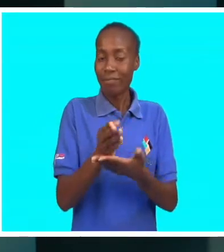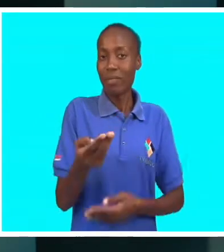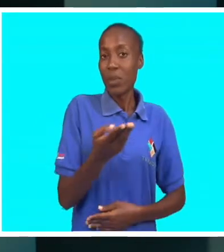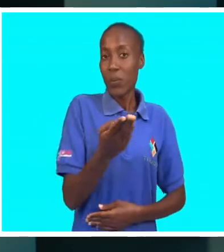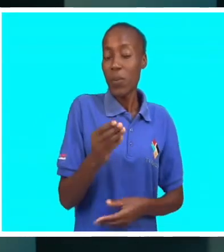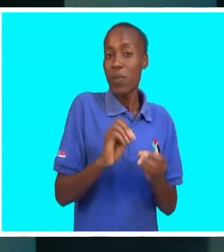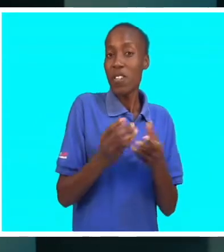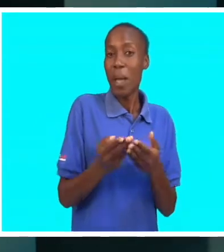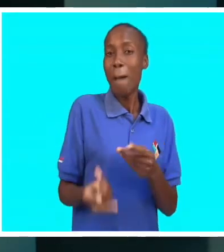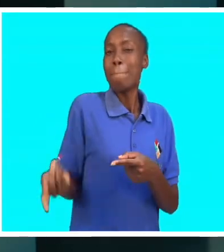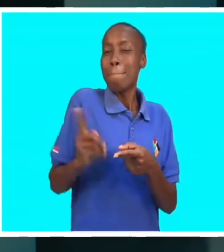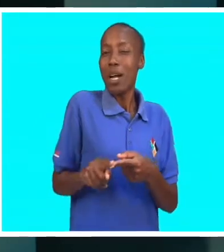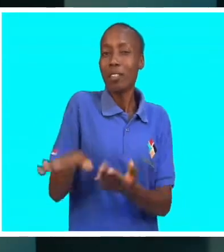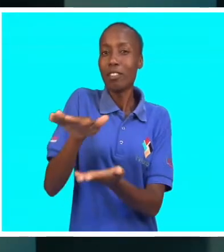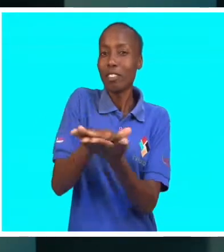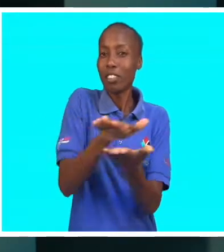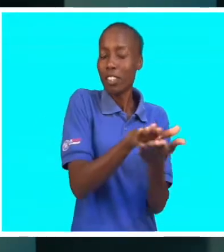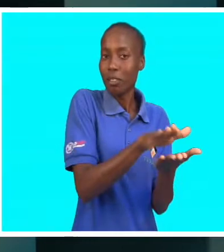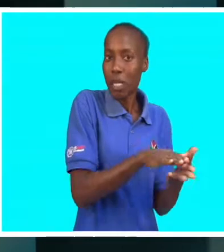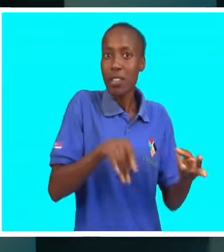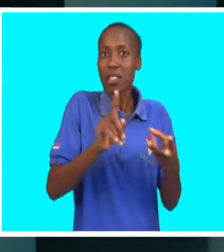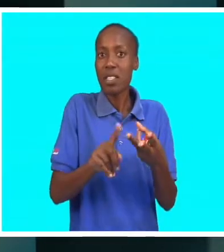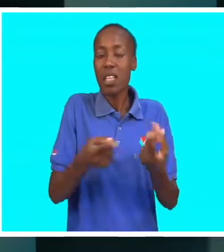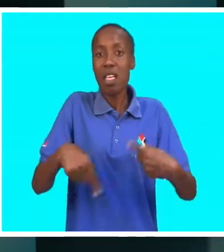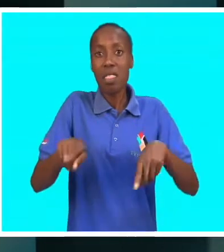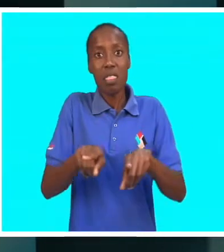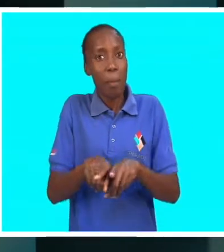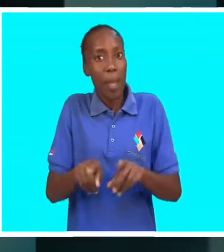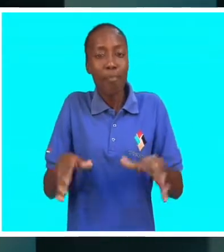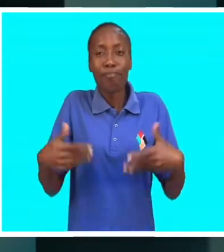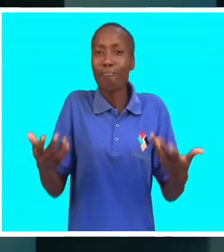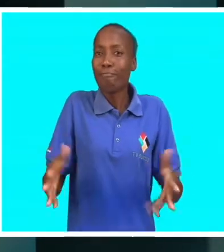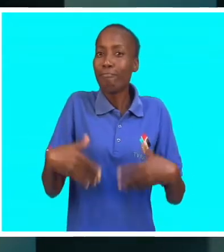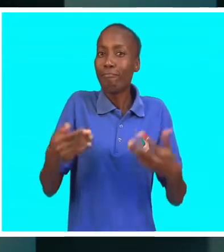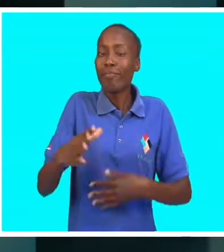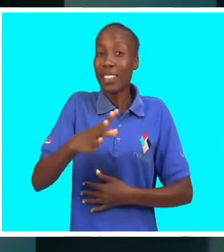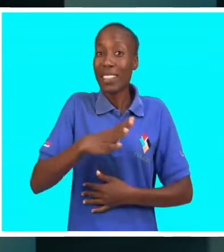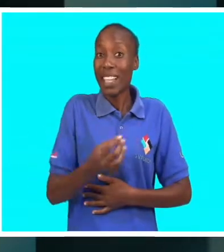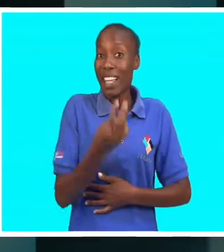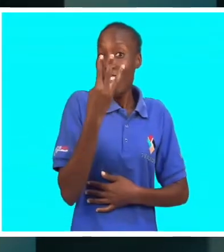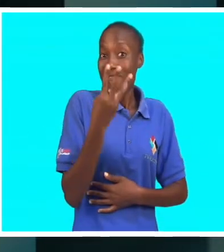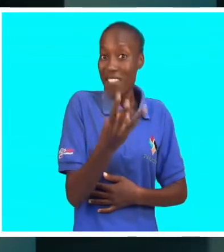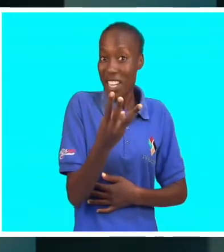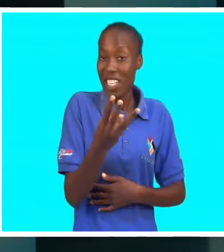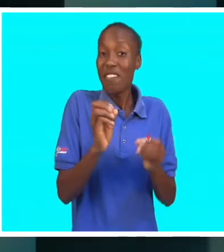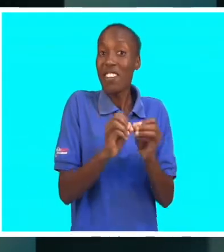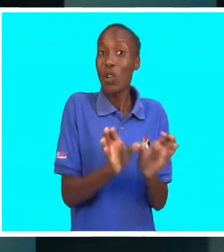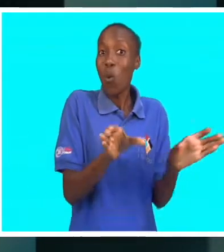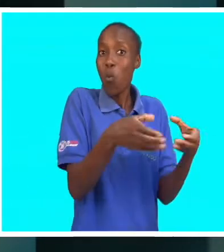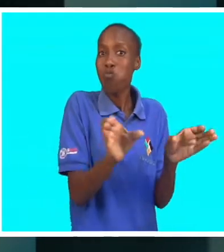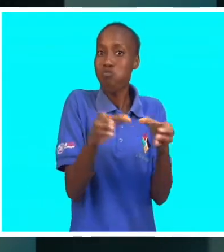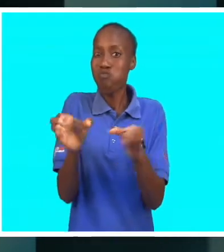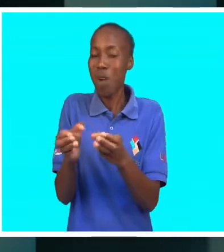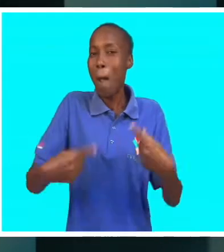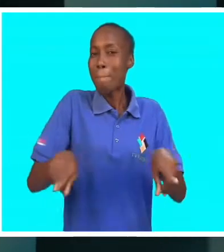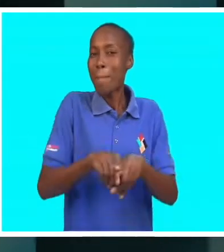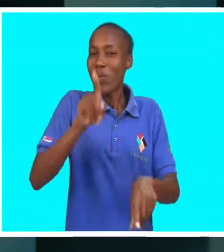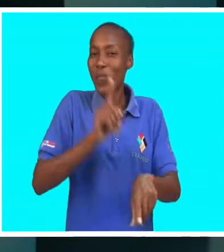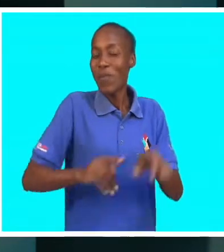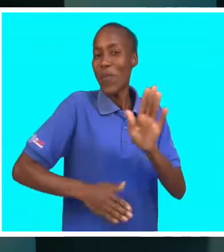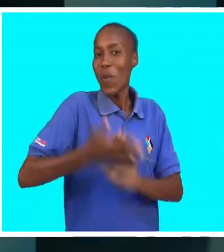para poder ter mais espaço, para também ter três equipas a treinar ao mesmo tempo, se possível.